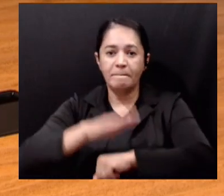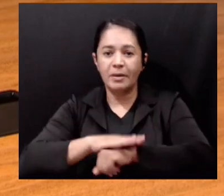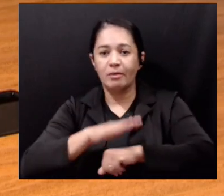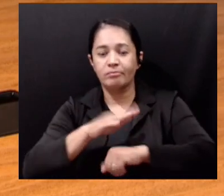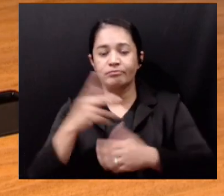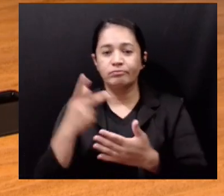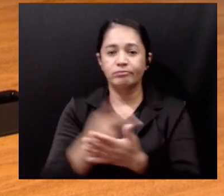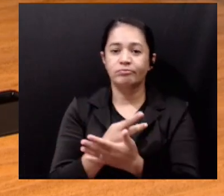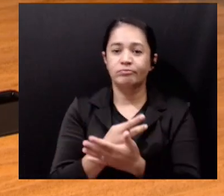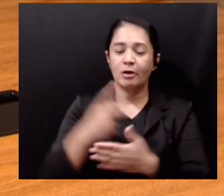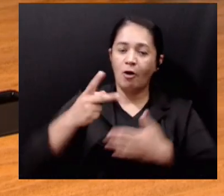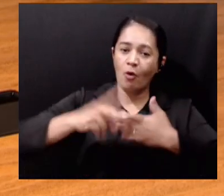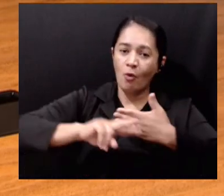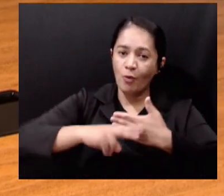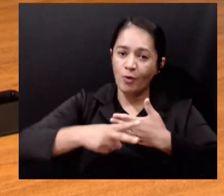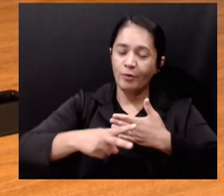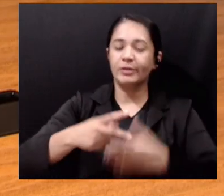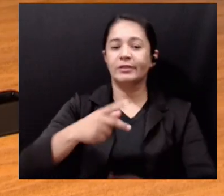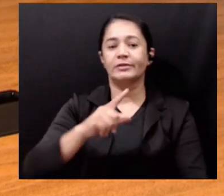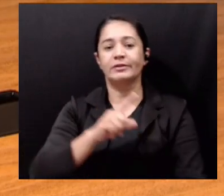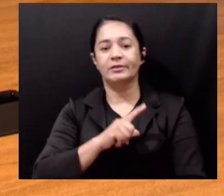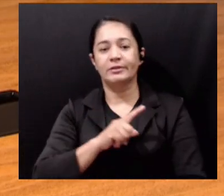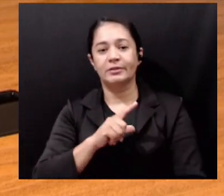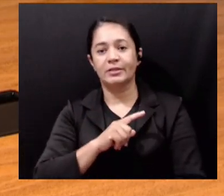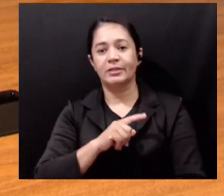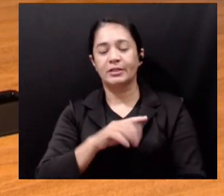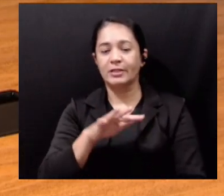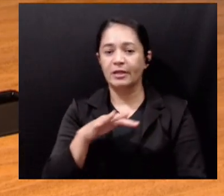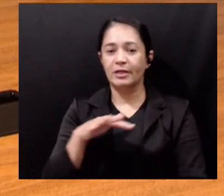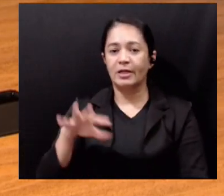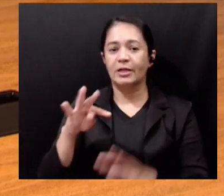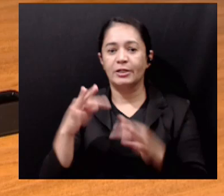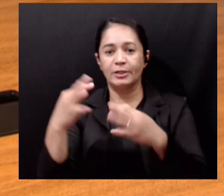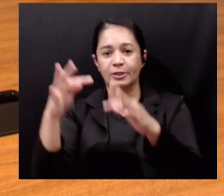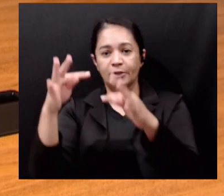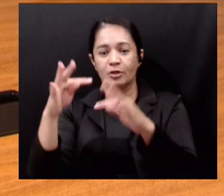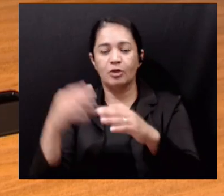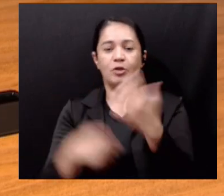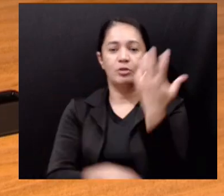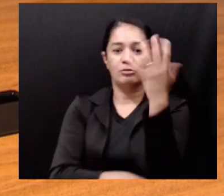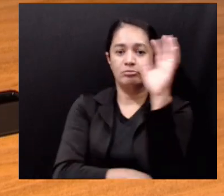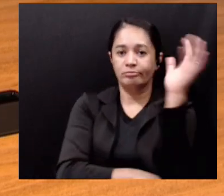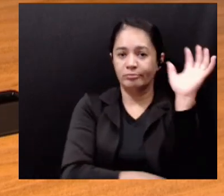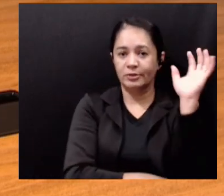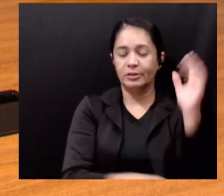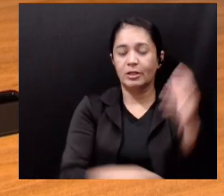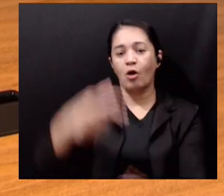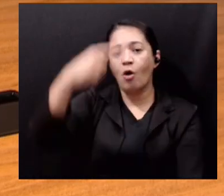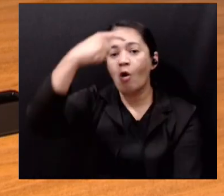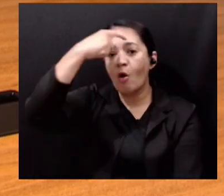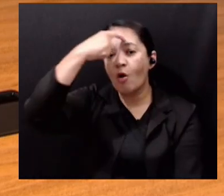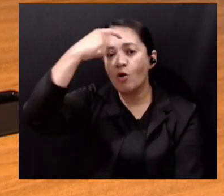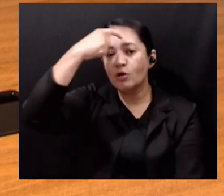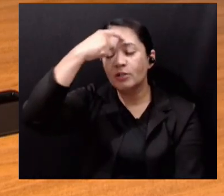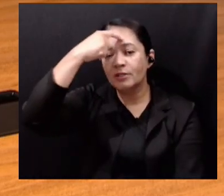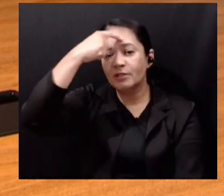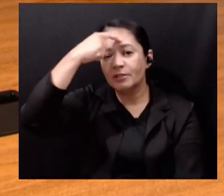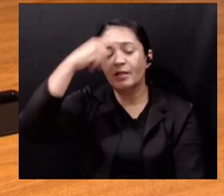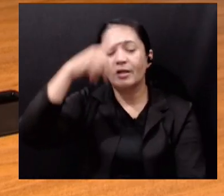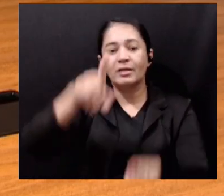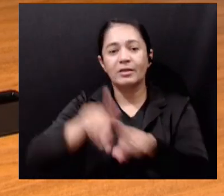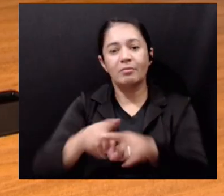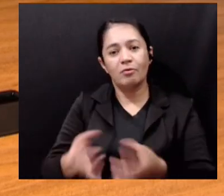as pessoas, tanto nesse quesito tecnológico quanto nesse quesito ambiental, e impulsionar, eu diria, esse estudo